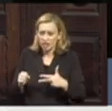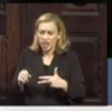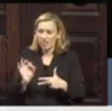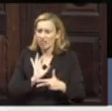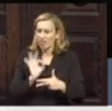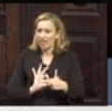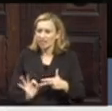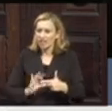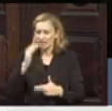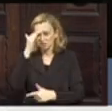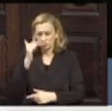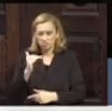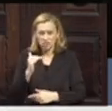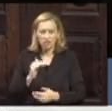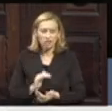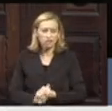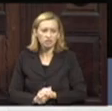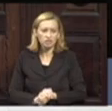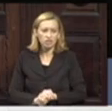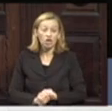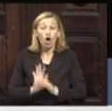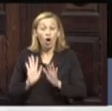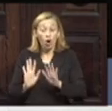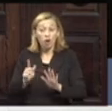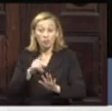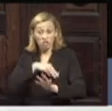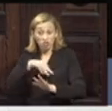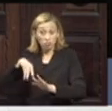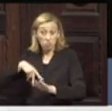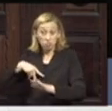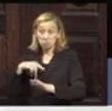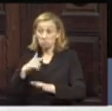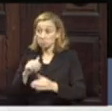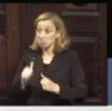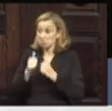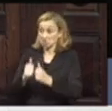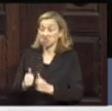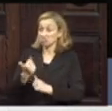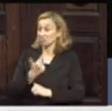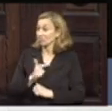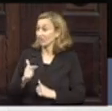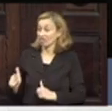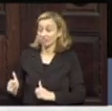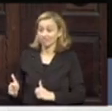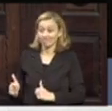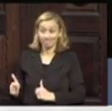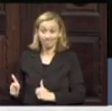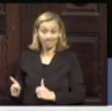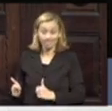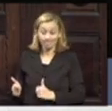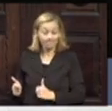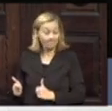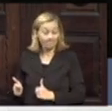a invasão de competência e atribuição ao Poder Legislativo. Se nós acharmos que isso é